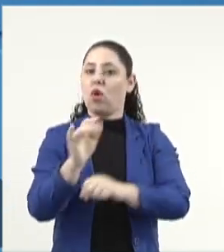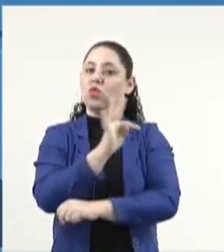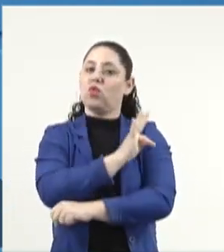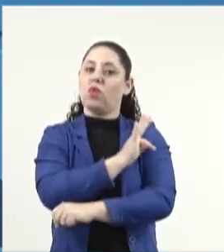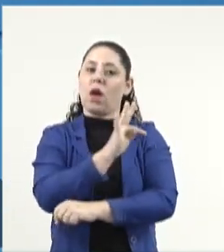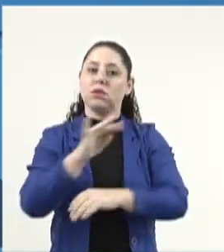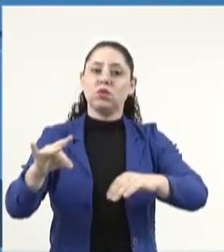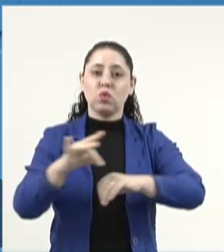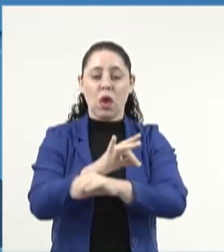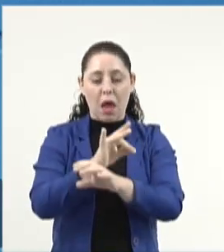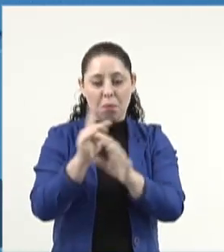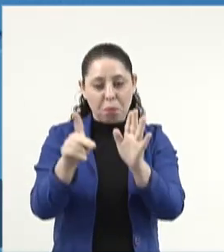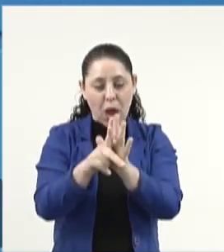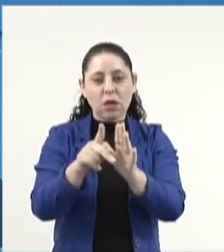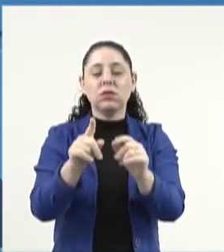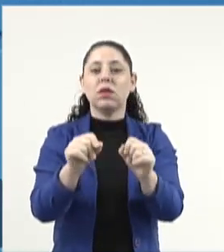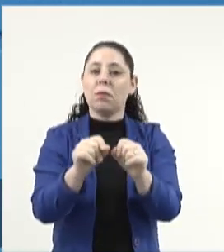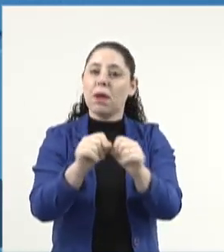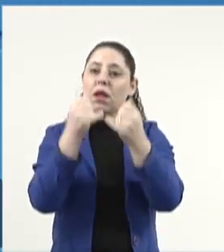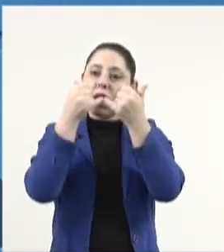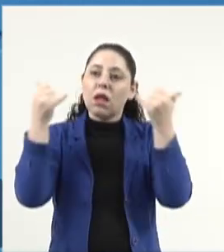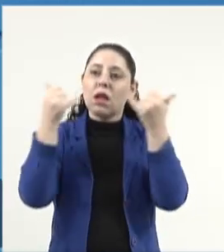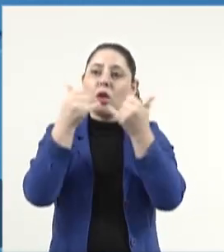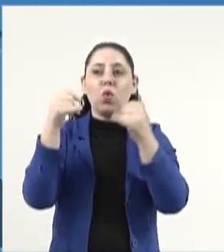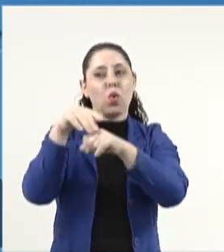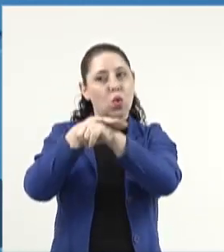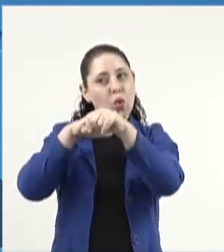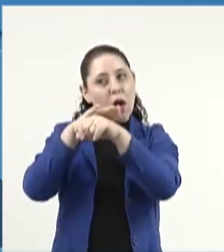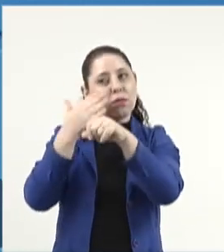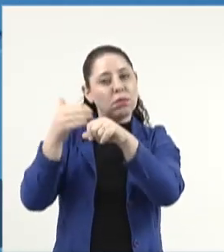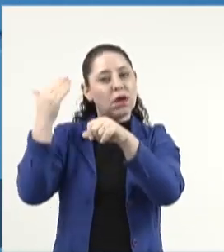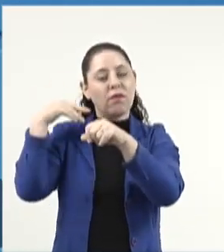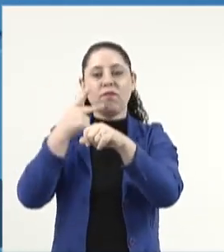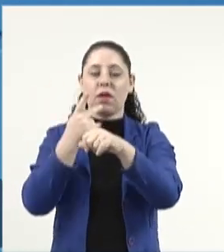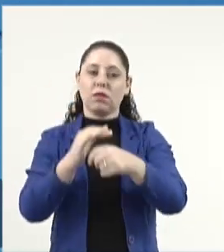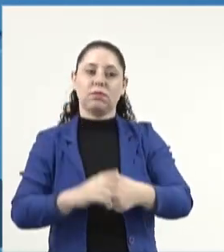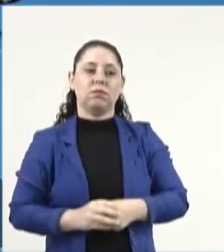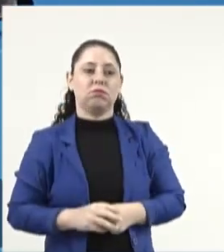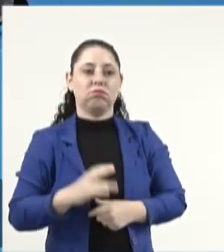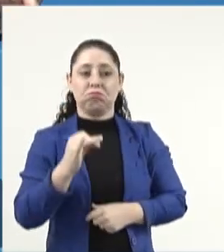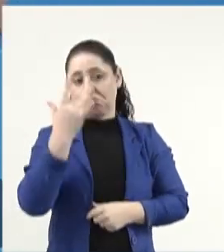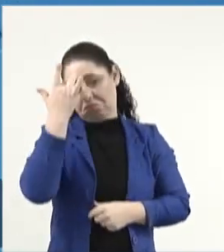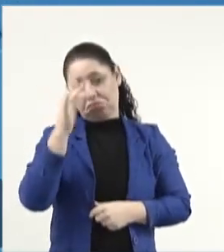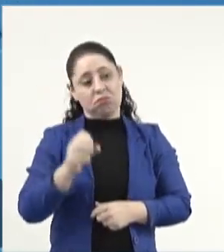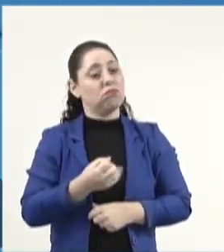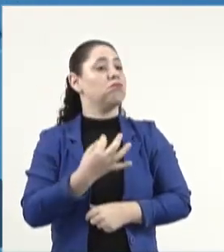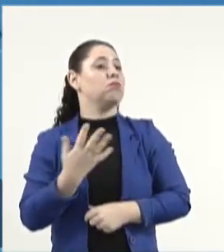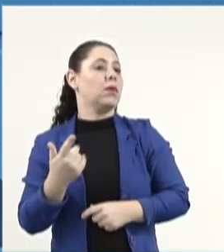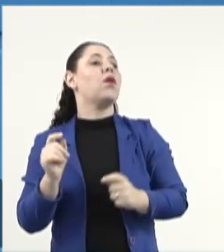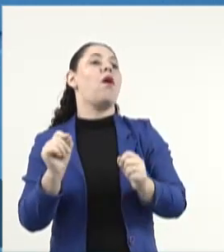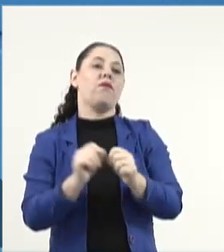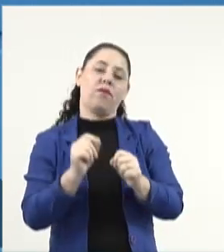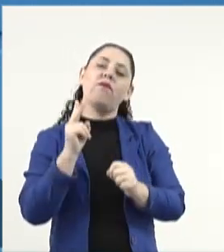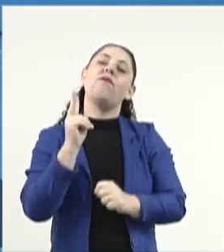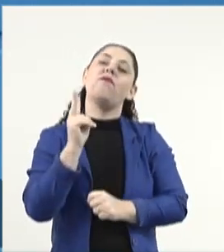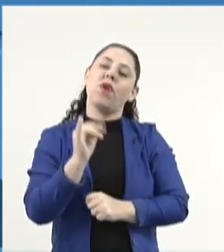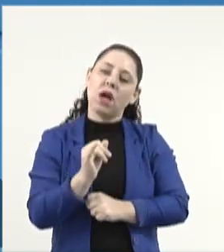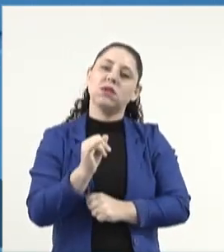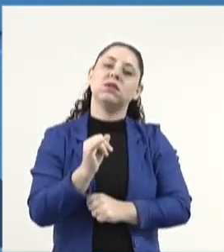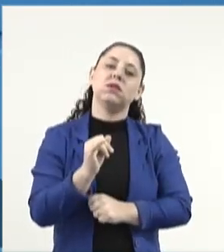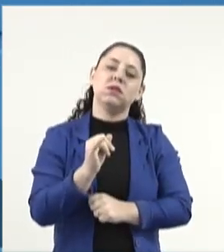técnicos, engenheiros elétricos, deputado Atioca, que conversamos à época, disseram, só não sei quanto, mas que vai determinar que